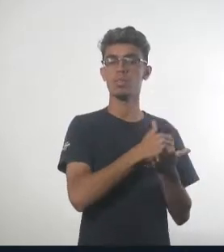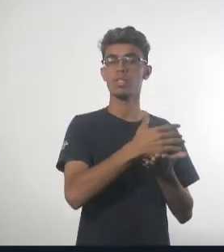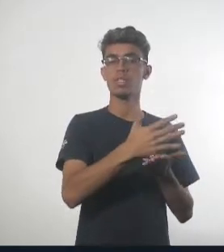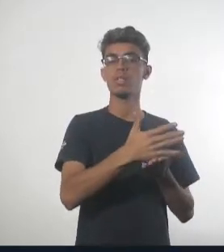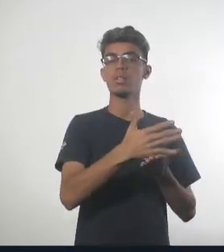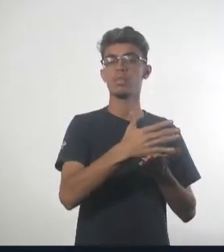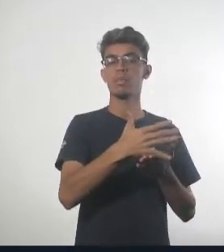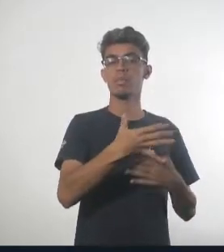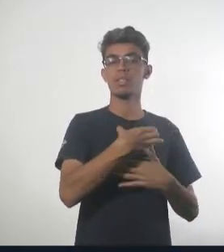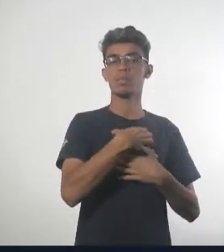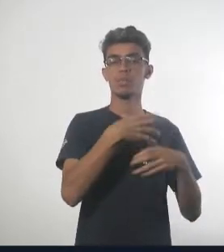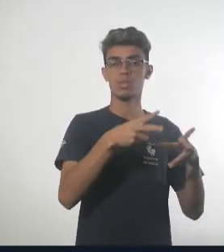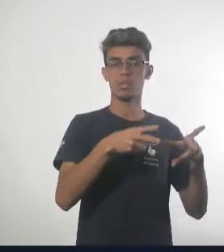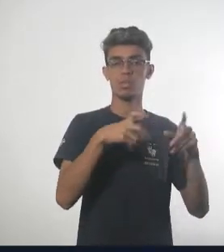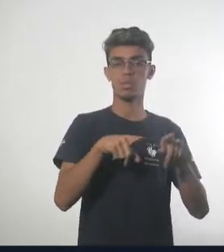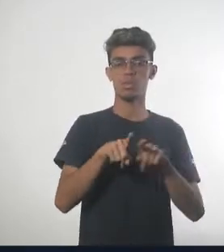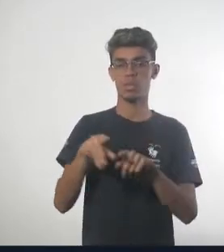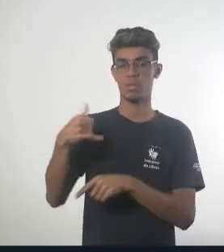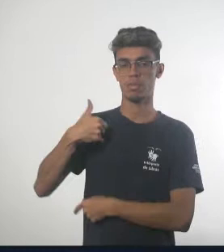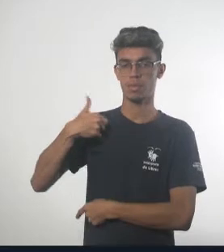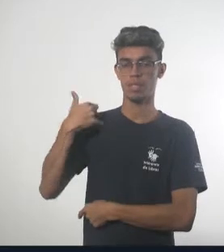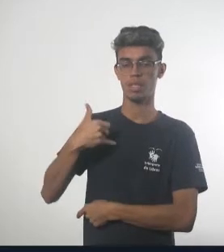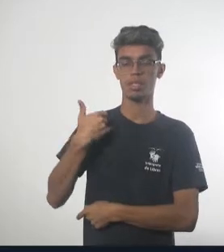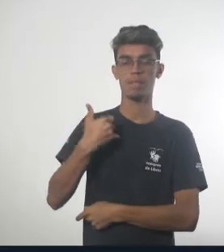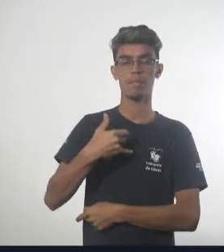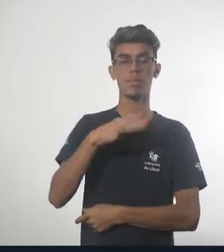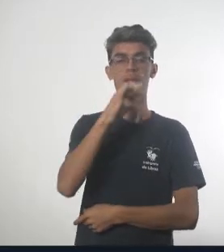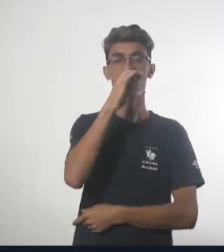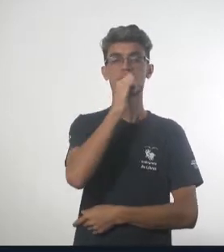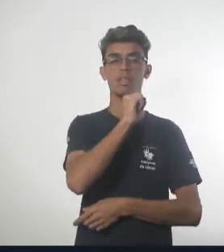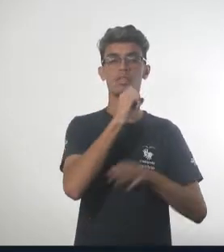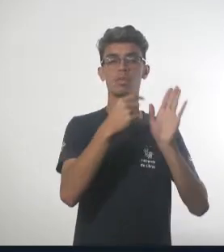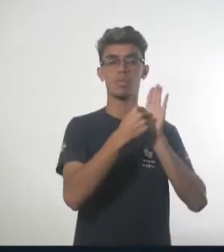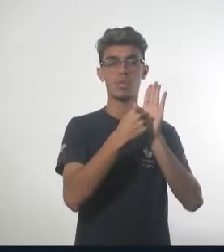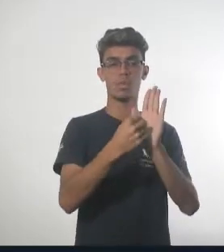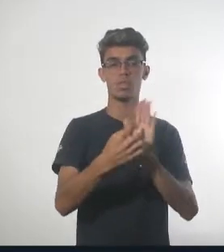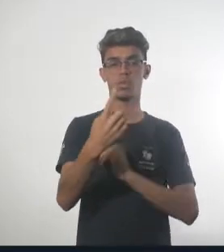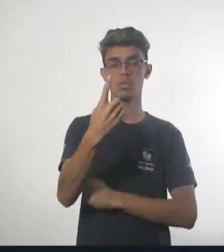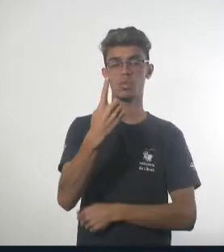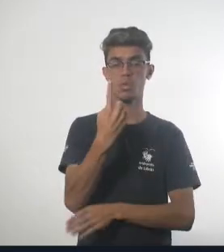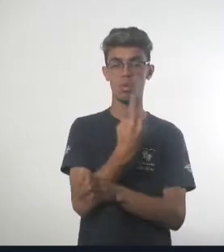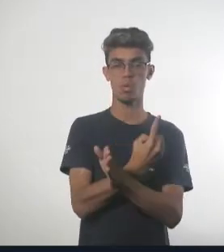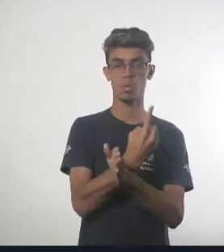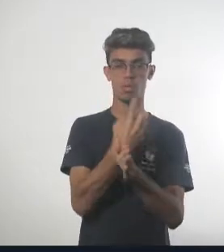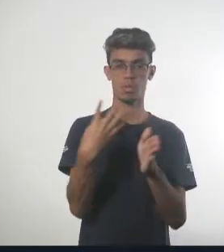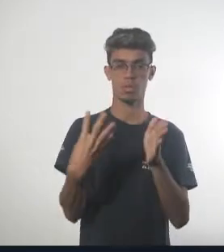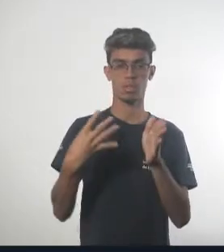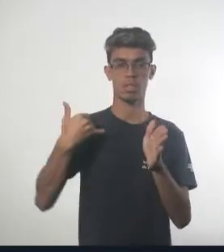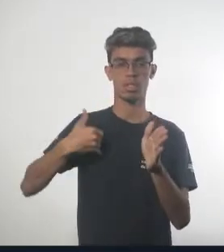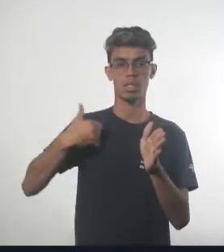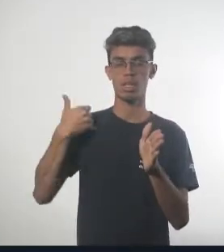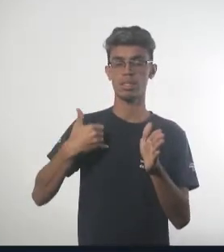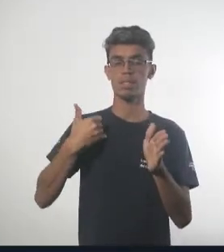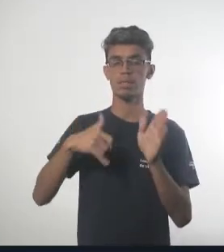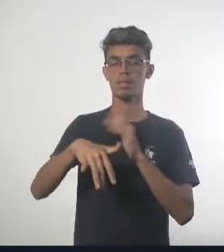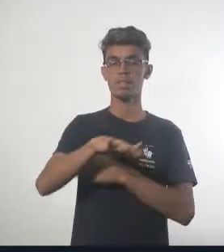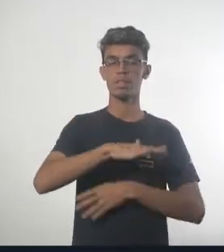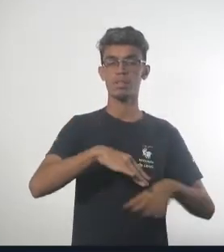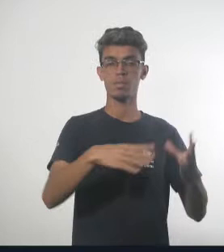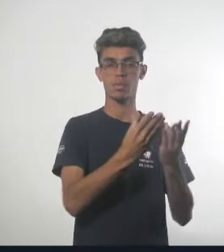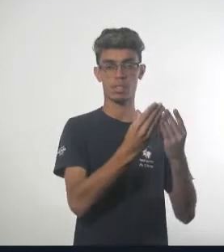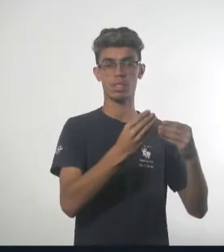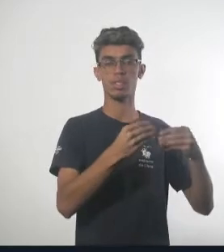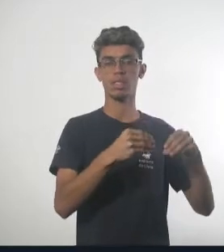faixa etária, a linha laranja, que mostra para a gente a faixa etária de 1 a 4 anos, que realmente foi a mais afetada por